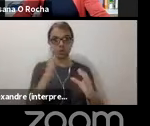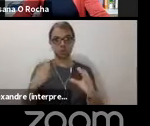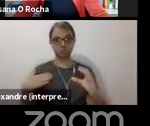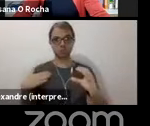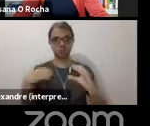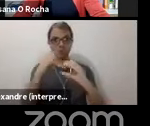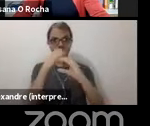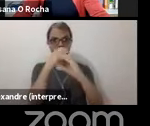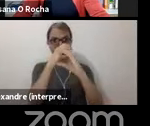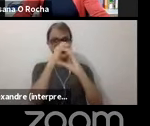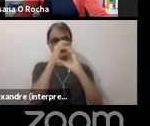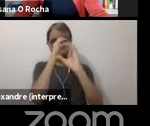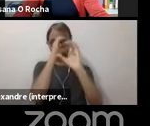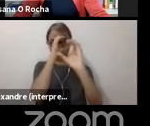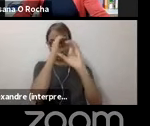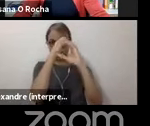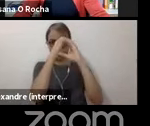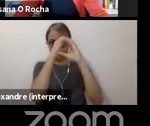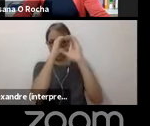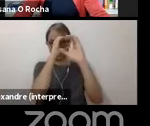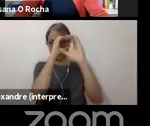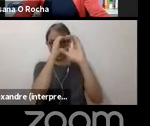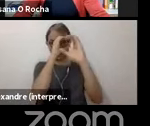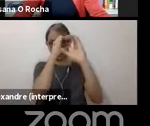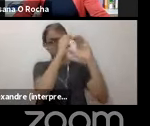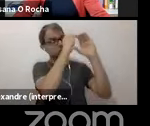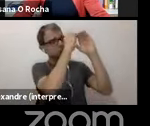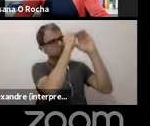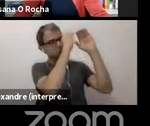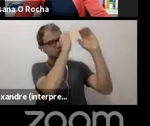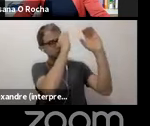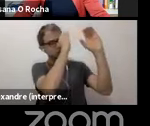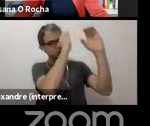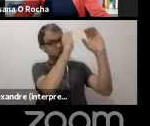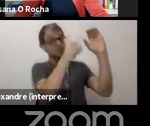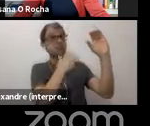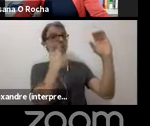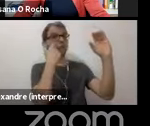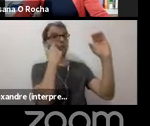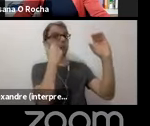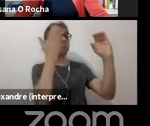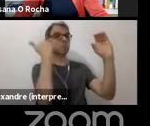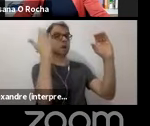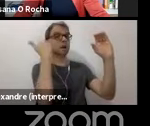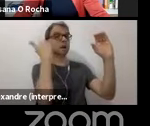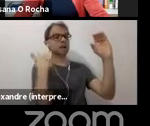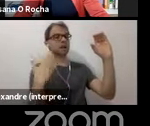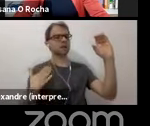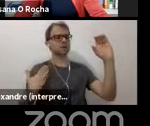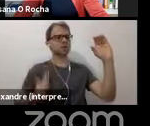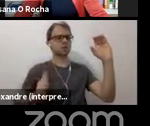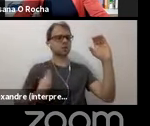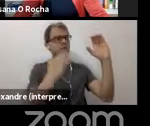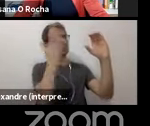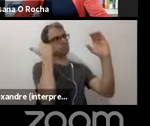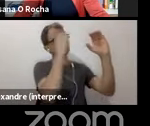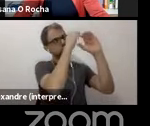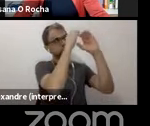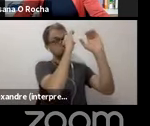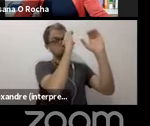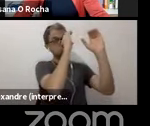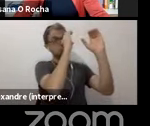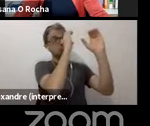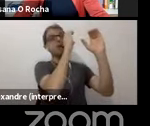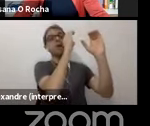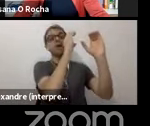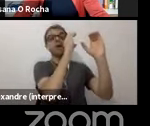eu vou olhar, deixa eu ver o que eu estou vendo para falar para vocês. Nossa, que